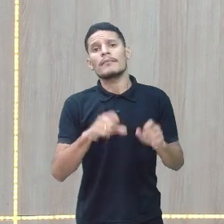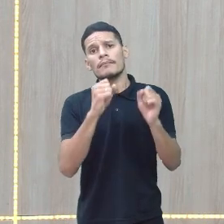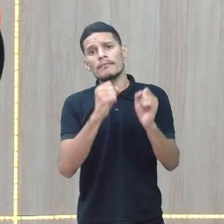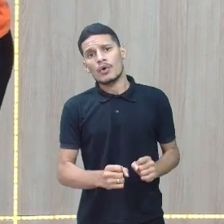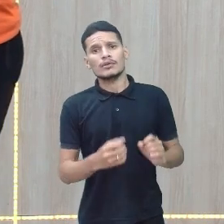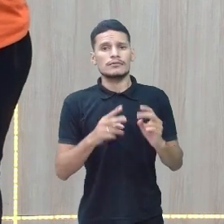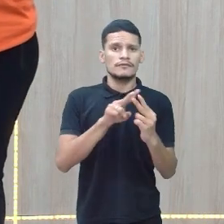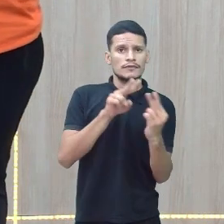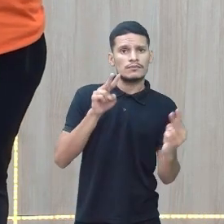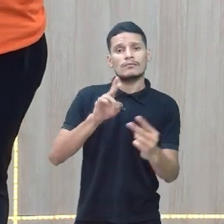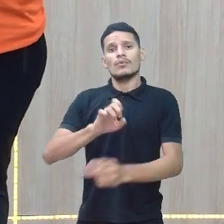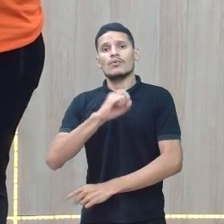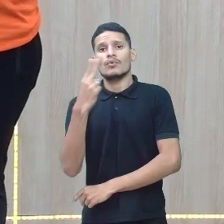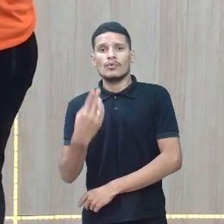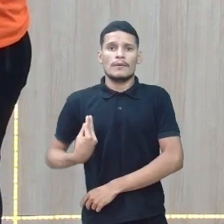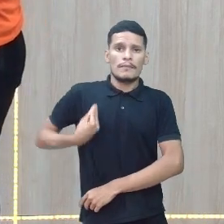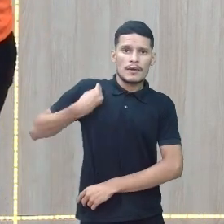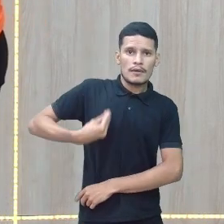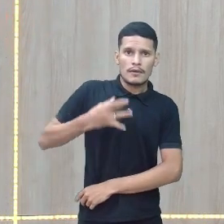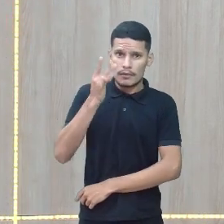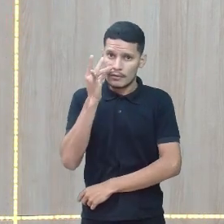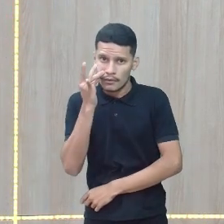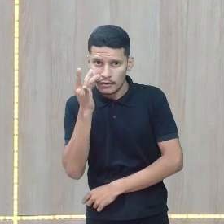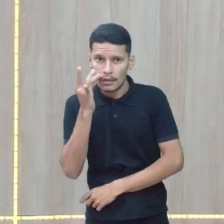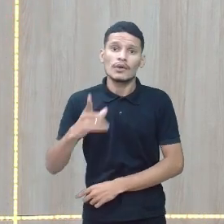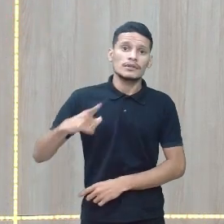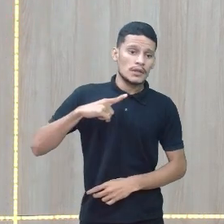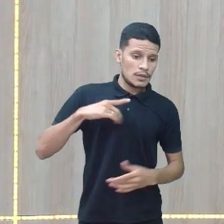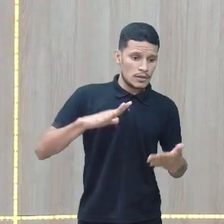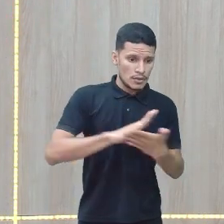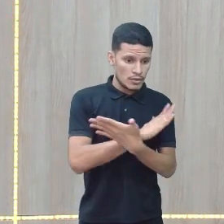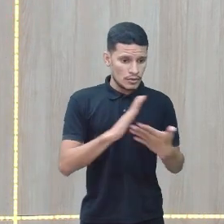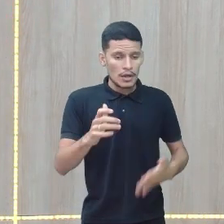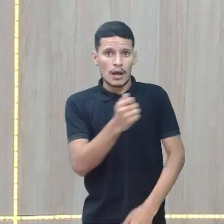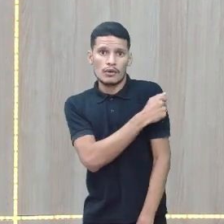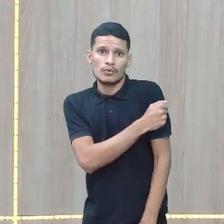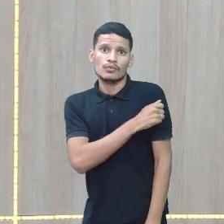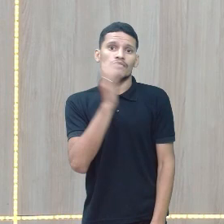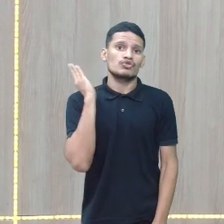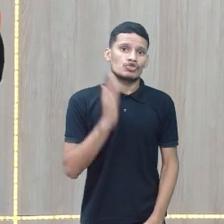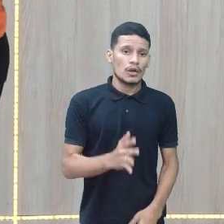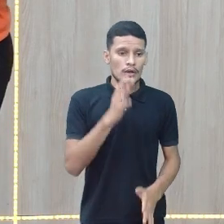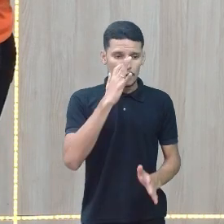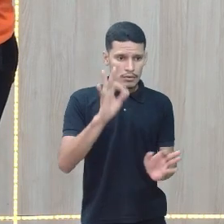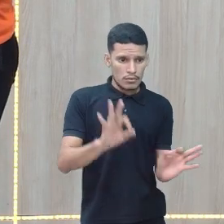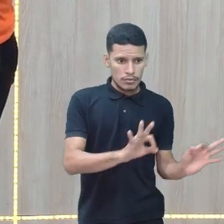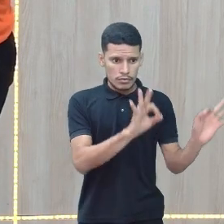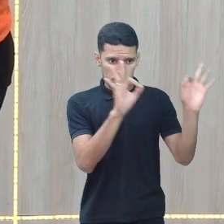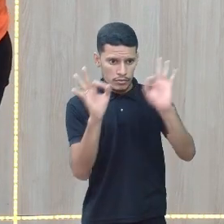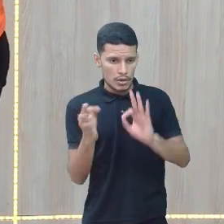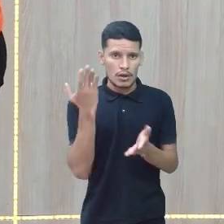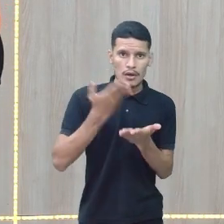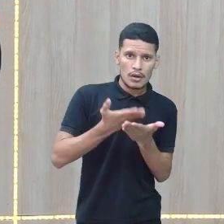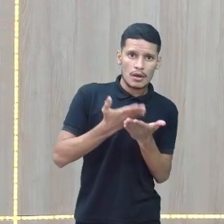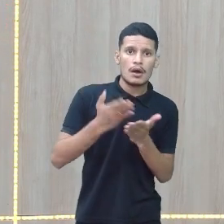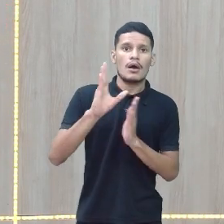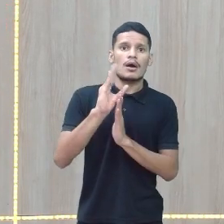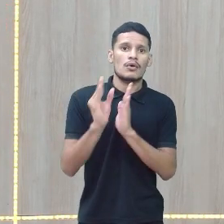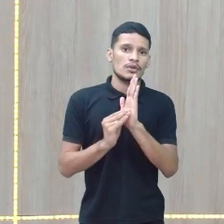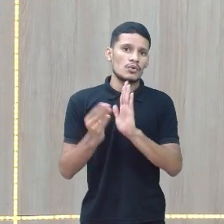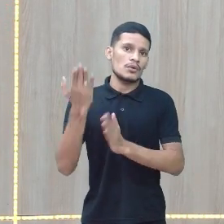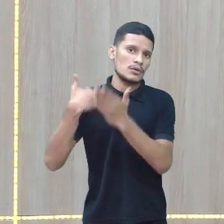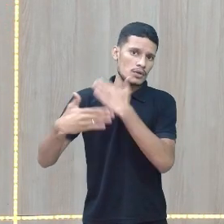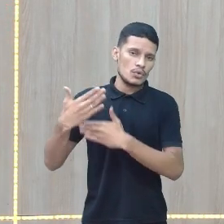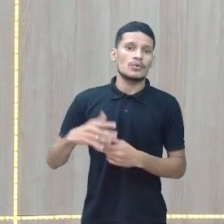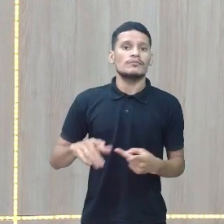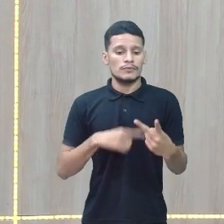ou presencial. Nós temos aqueles alunos que assistiram o conteúdo na aula anterior, temos aqueles